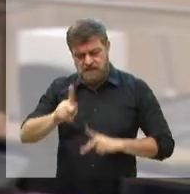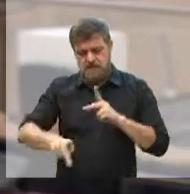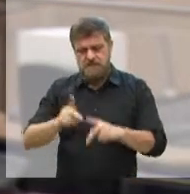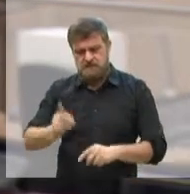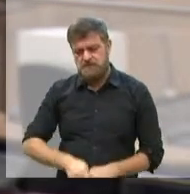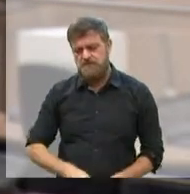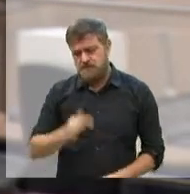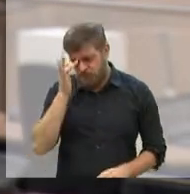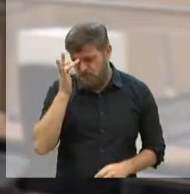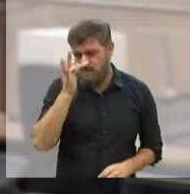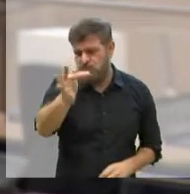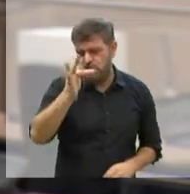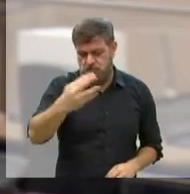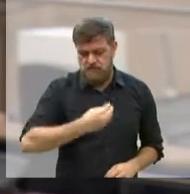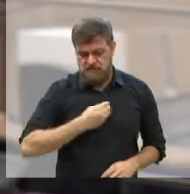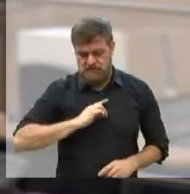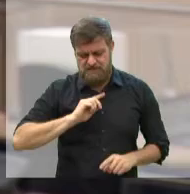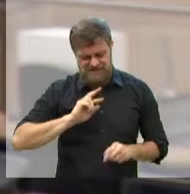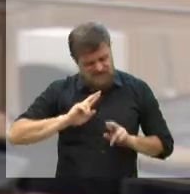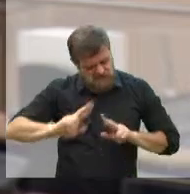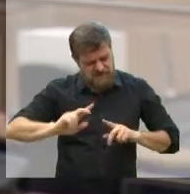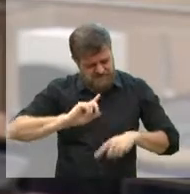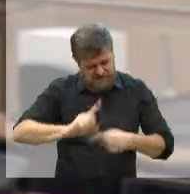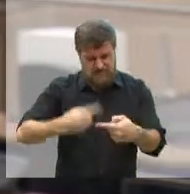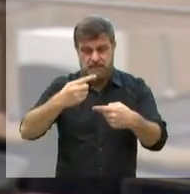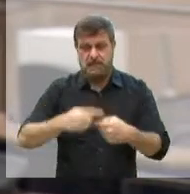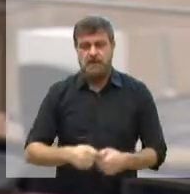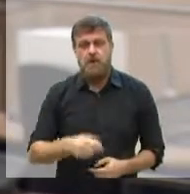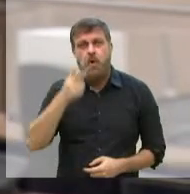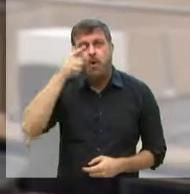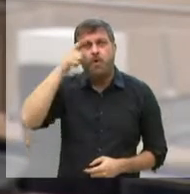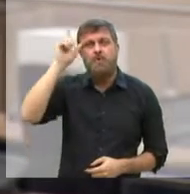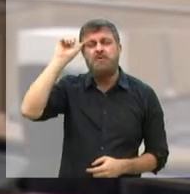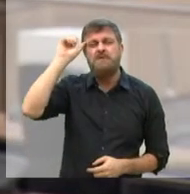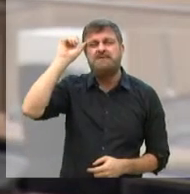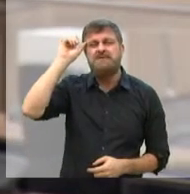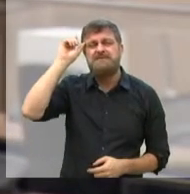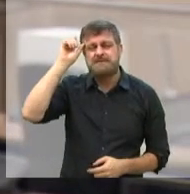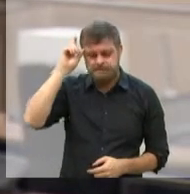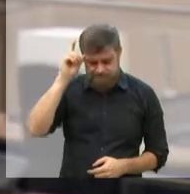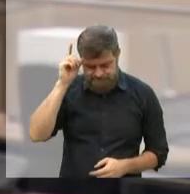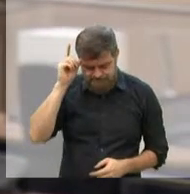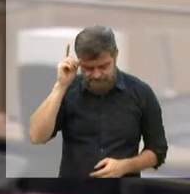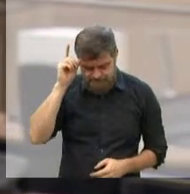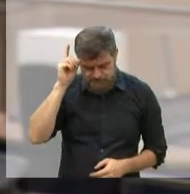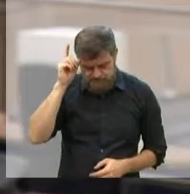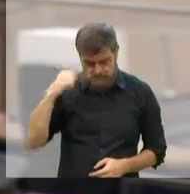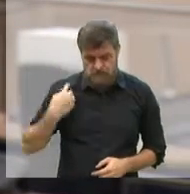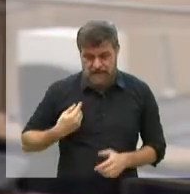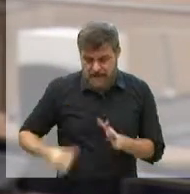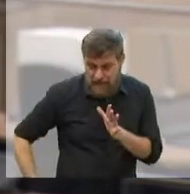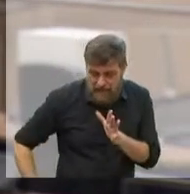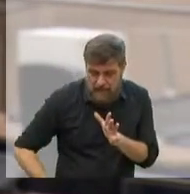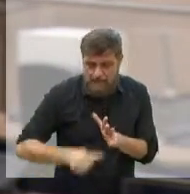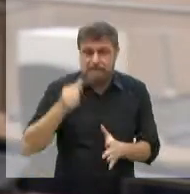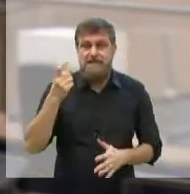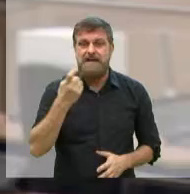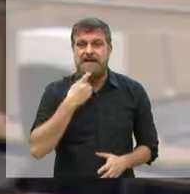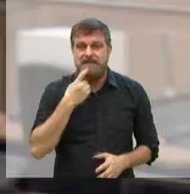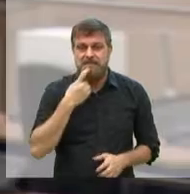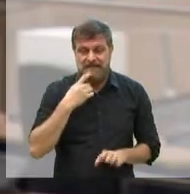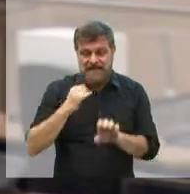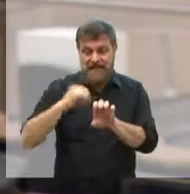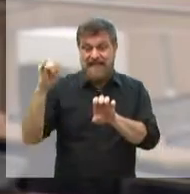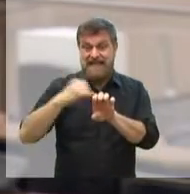futuro da cidade. Nós vencemos ontem, se eu não me engano, como a primeira cidade em inovação. É